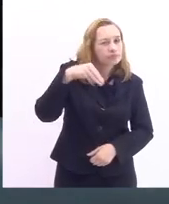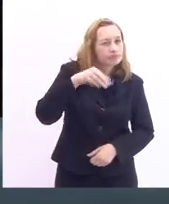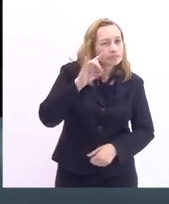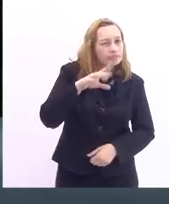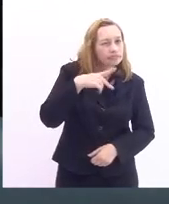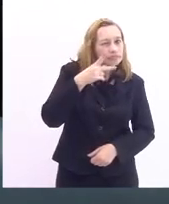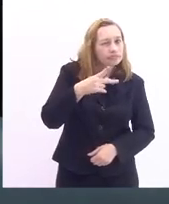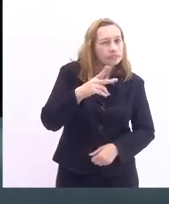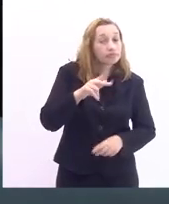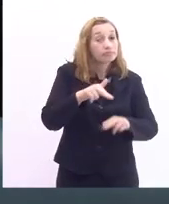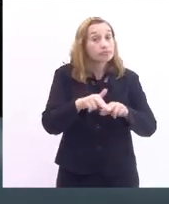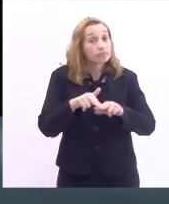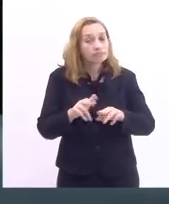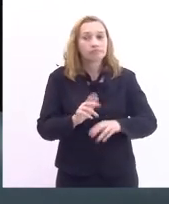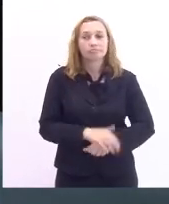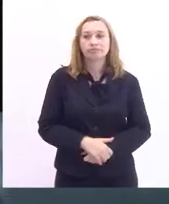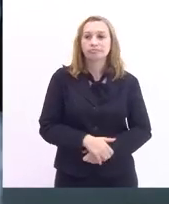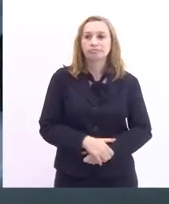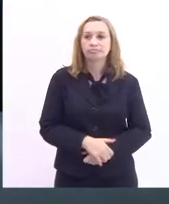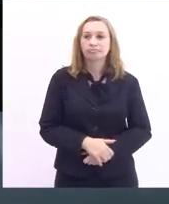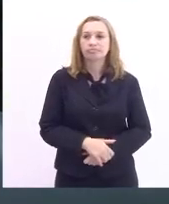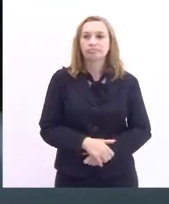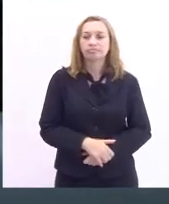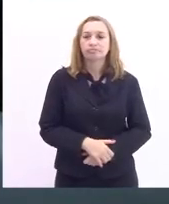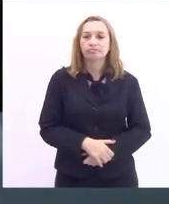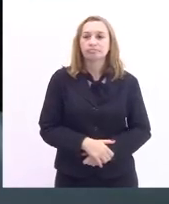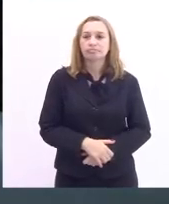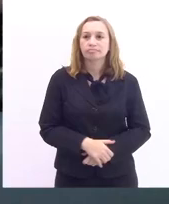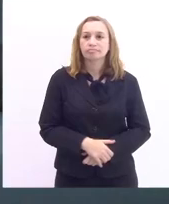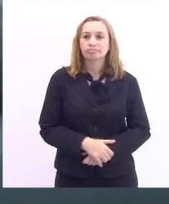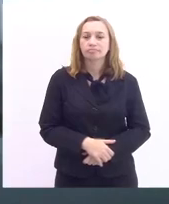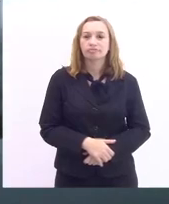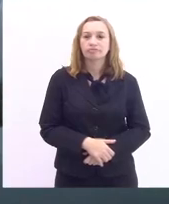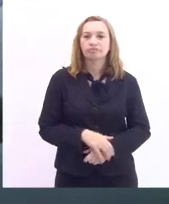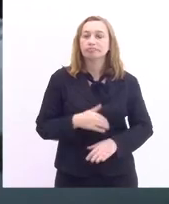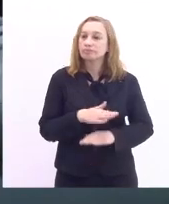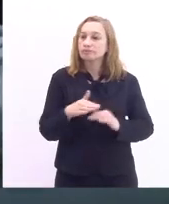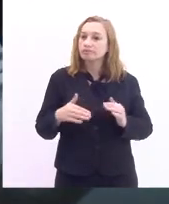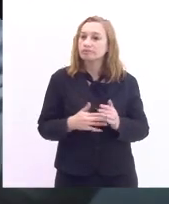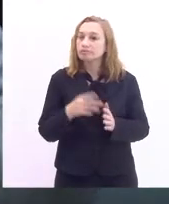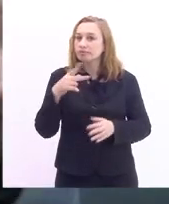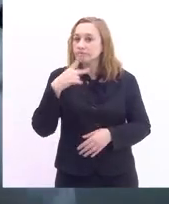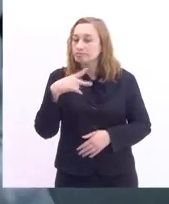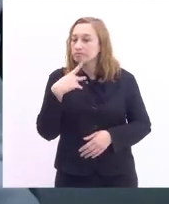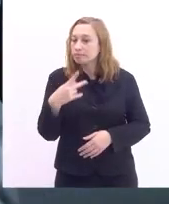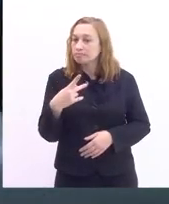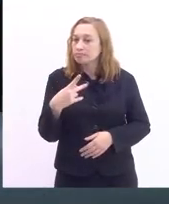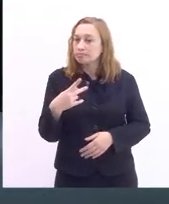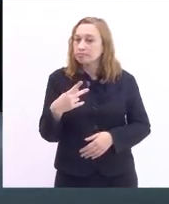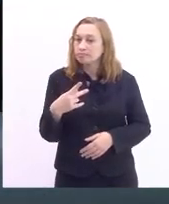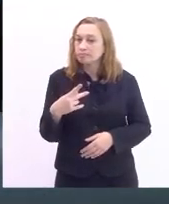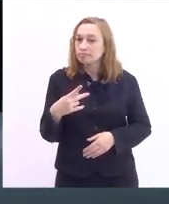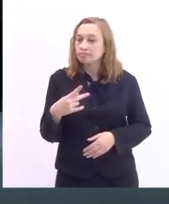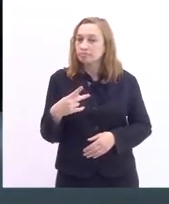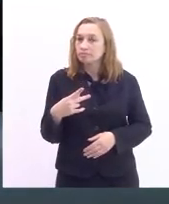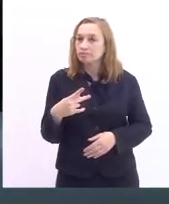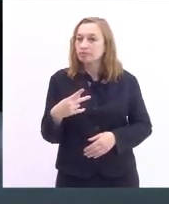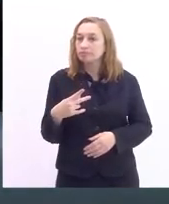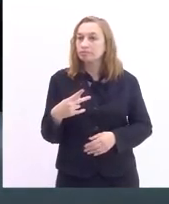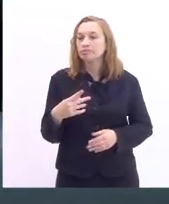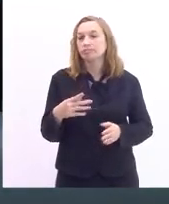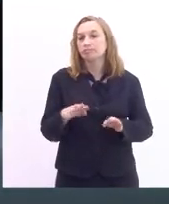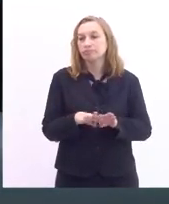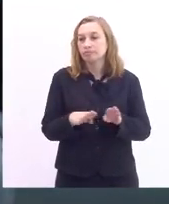e por isto vou colocar todas as palavras expostas desta mesa